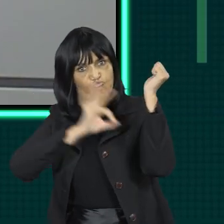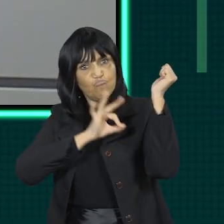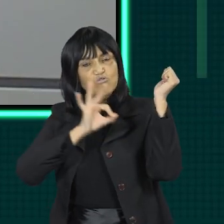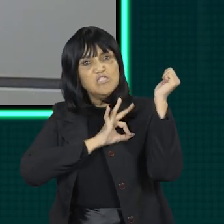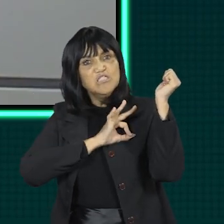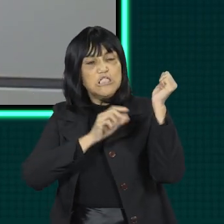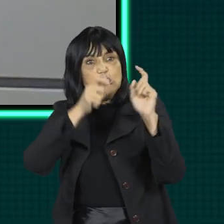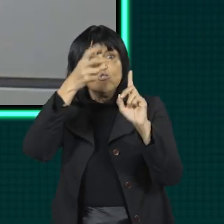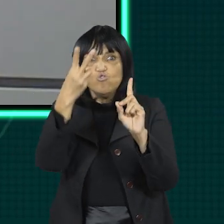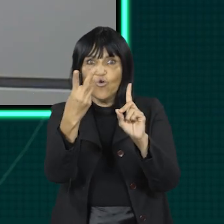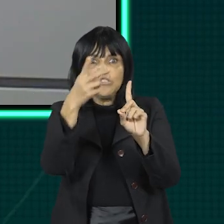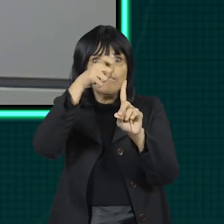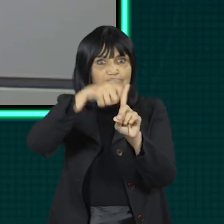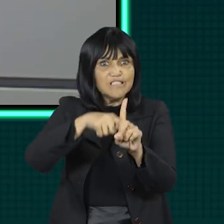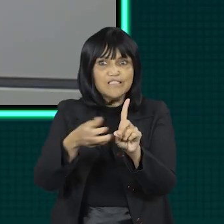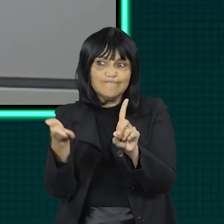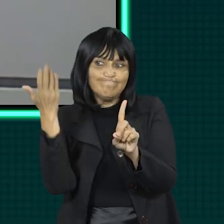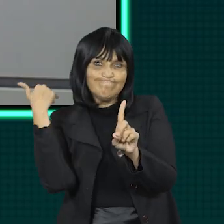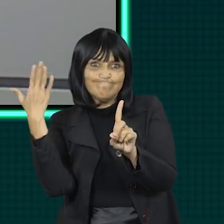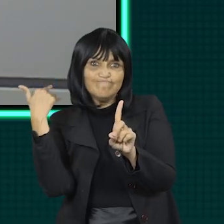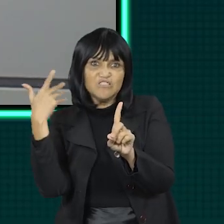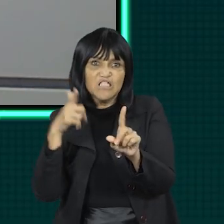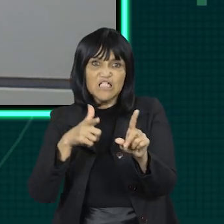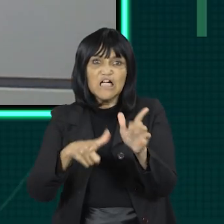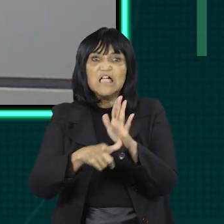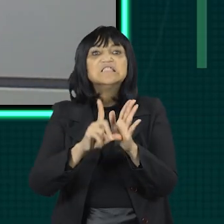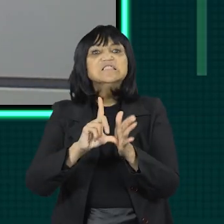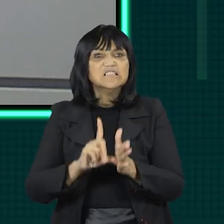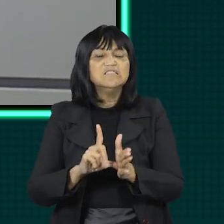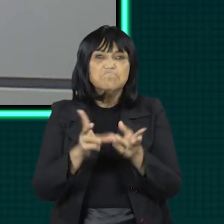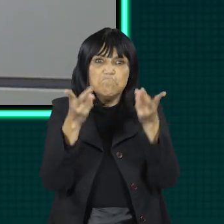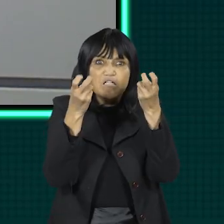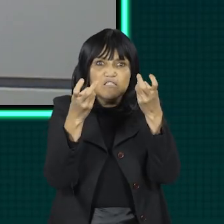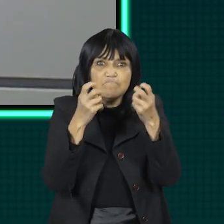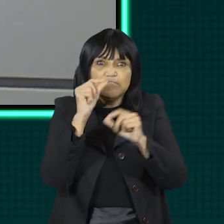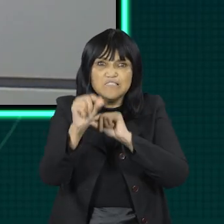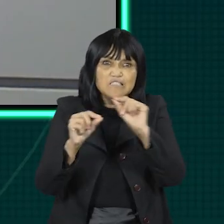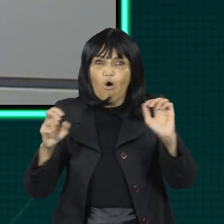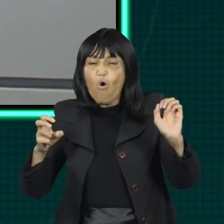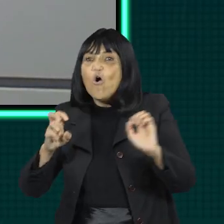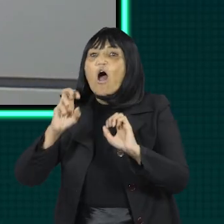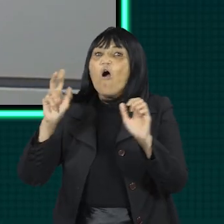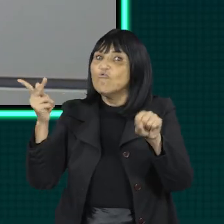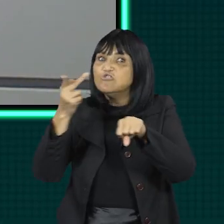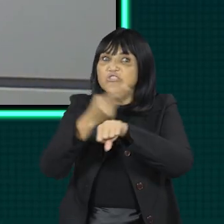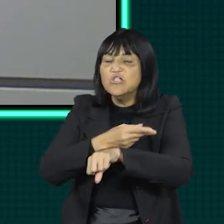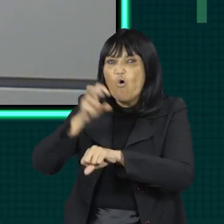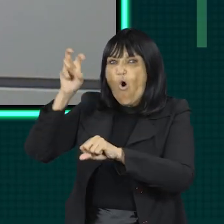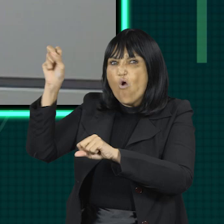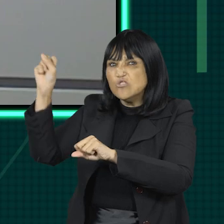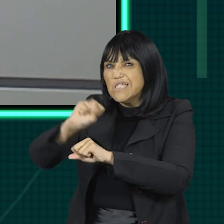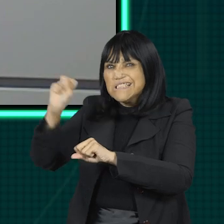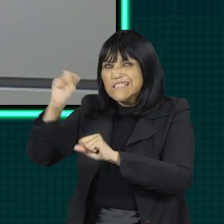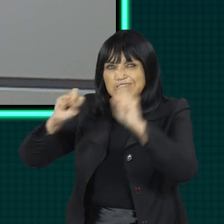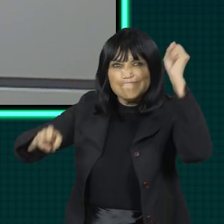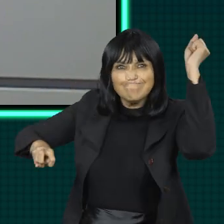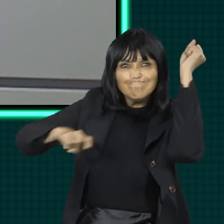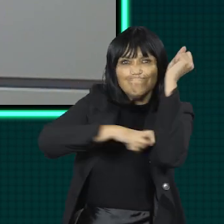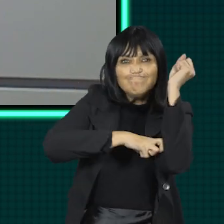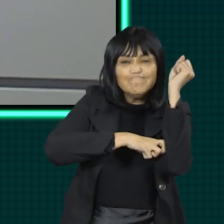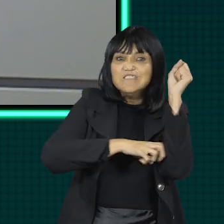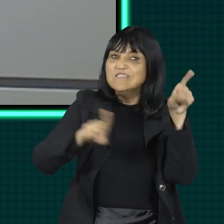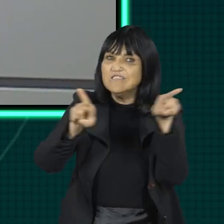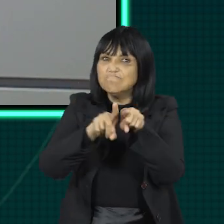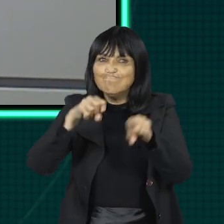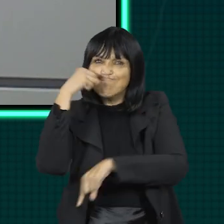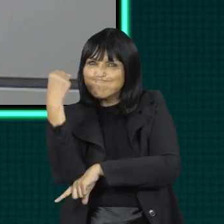2 meses anteriores ao trabalho de campo, verificamos que ocorreram 88 acidentes,